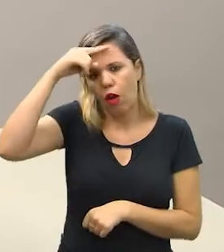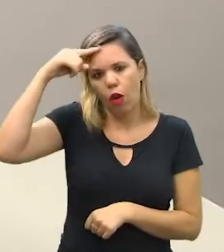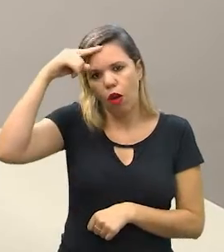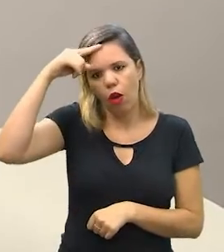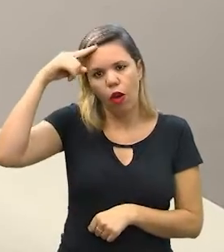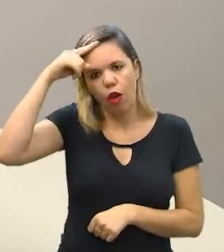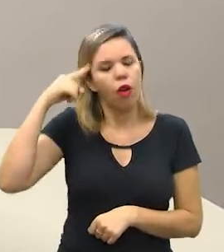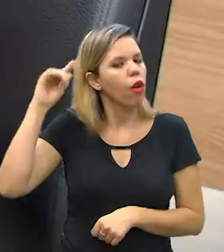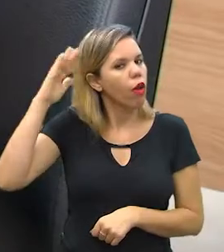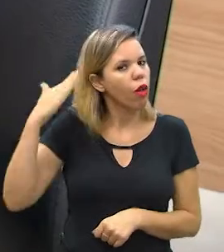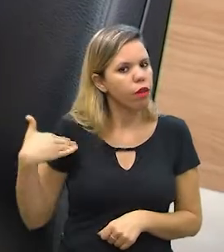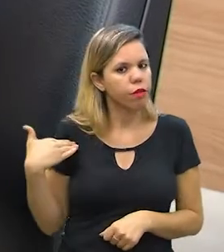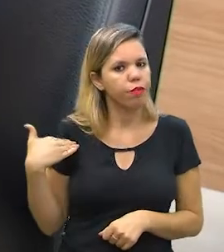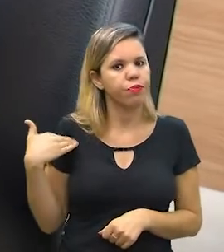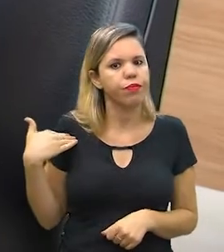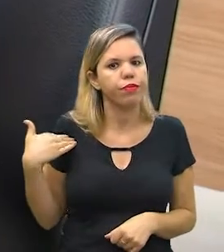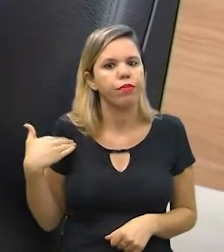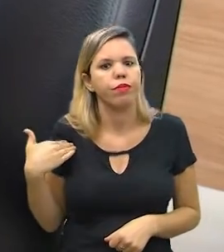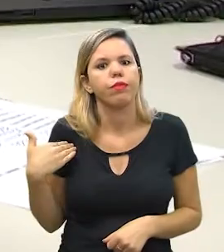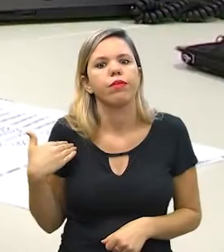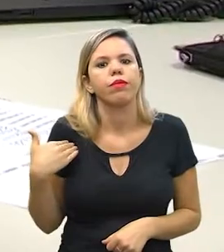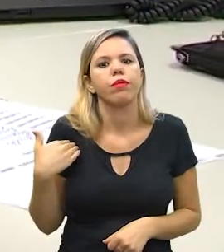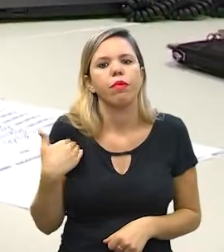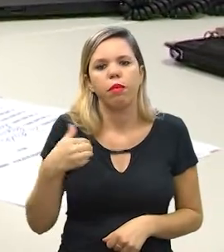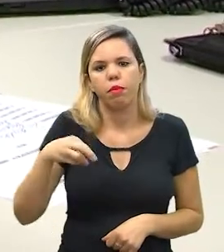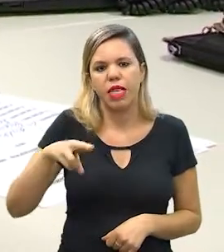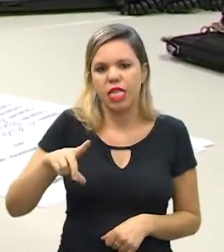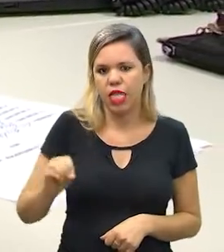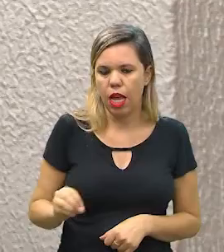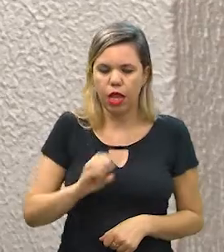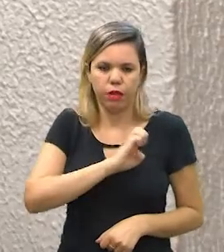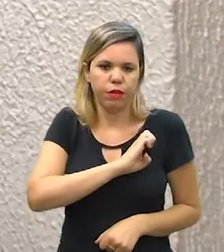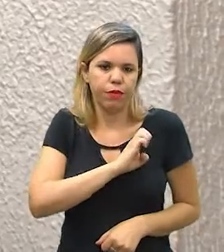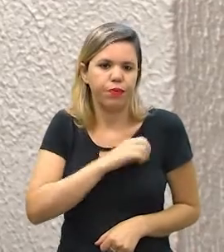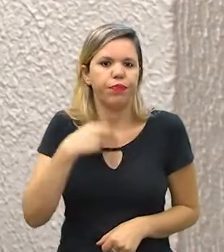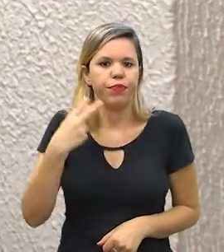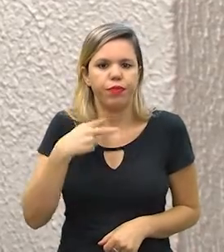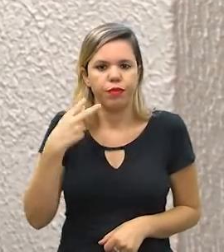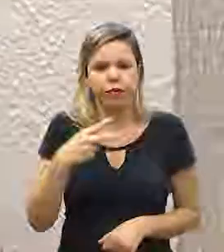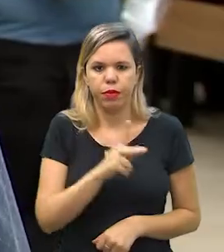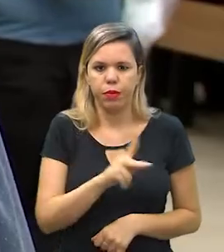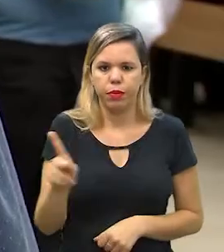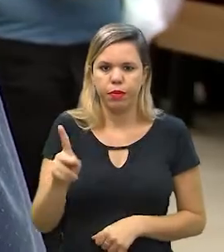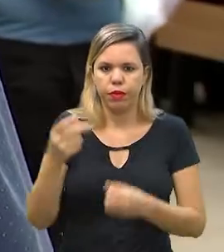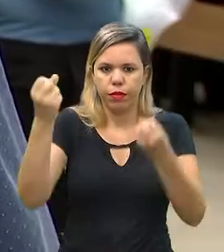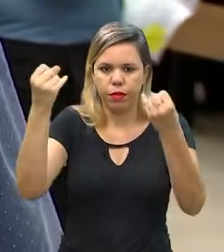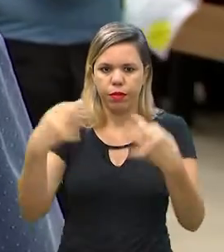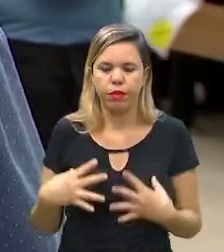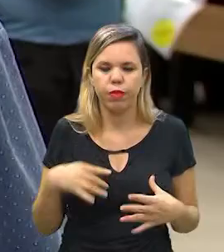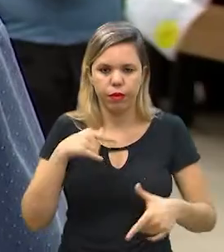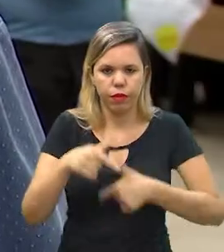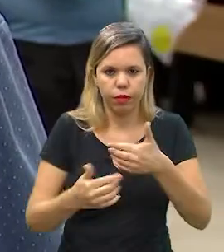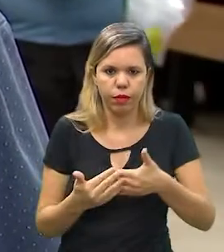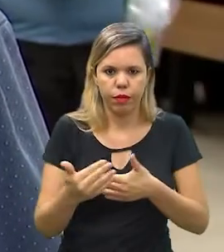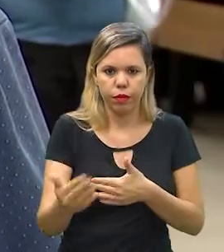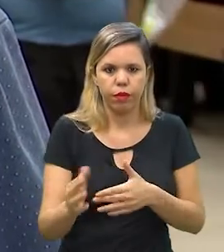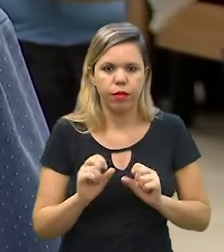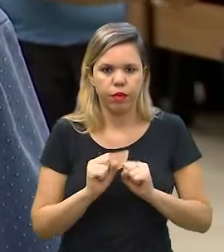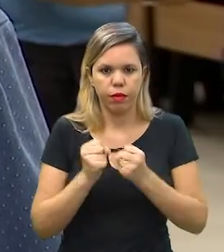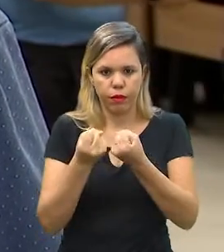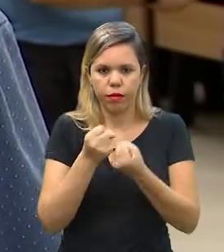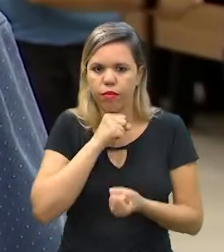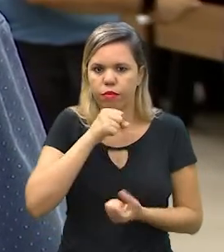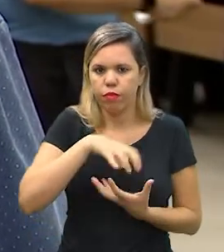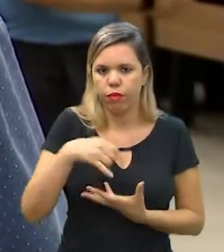alto Alejandro Débora Palermo Marcelo da farmácia e Edson Ribeiro o presidente fala da linha de